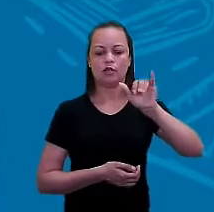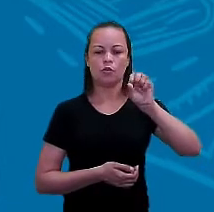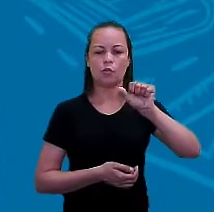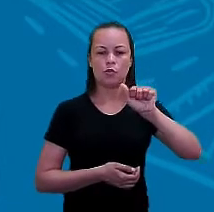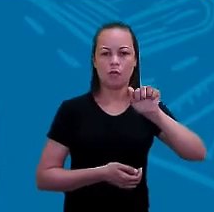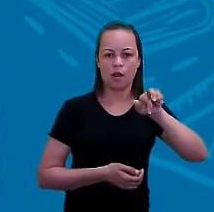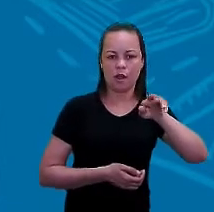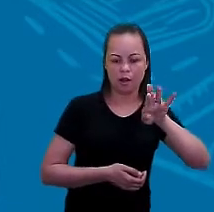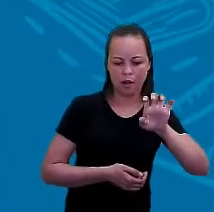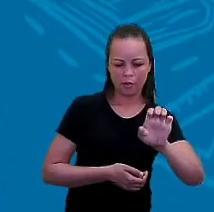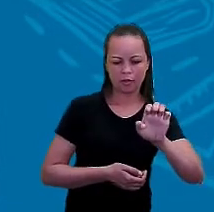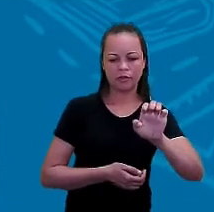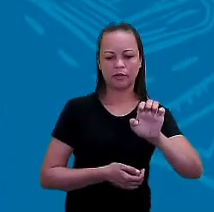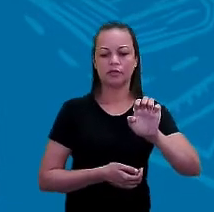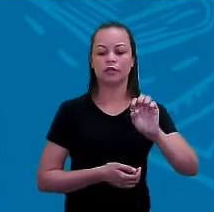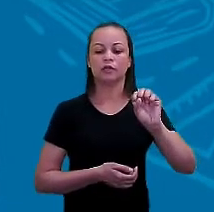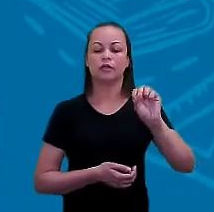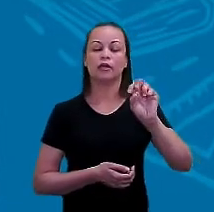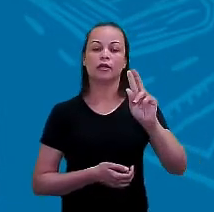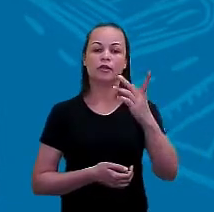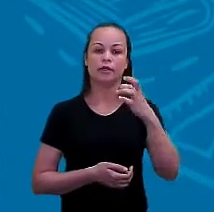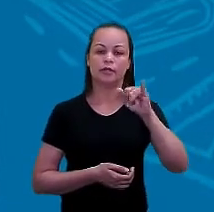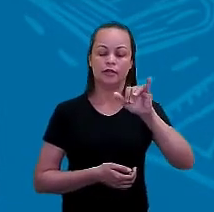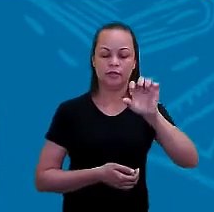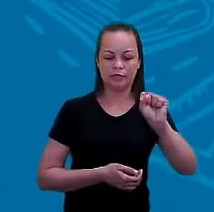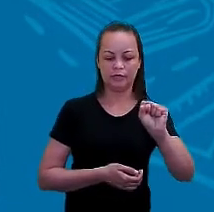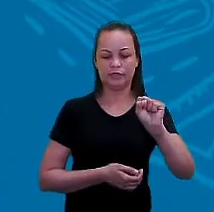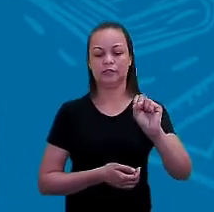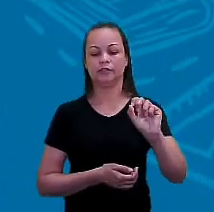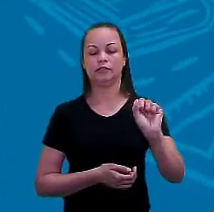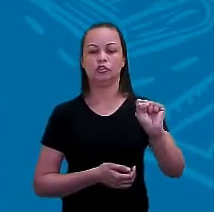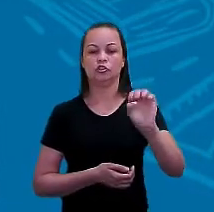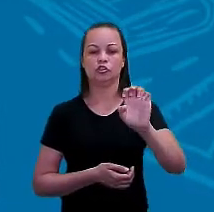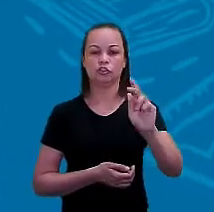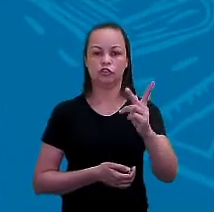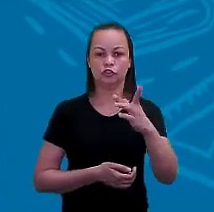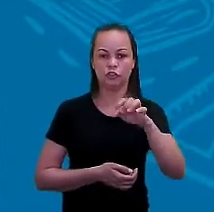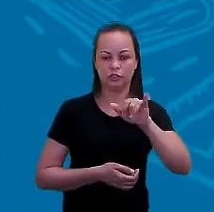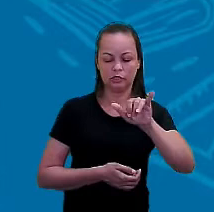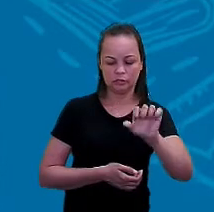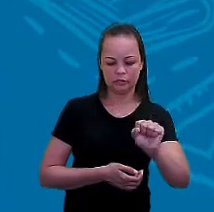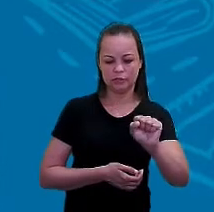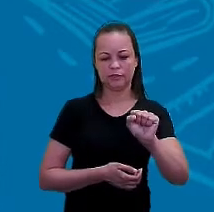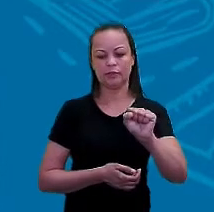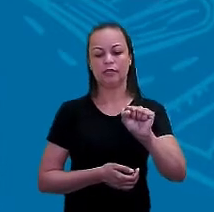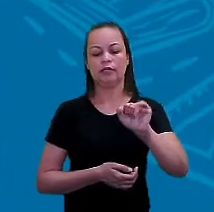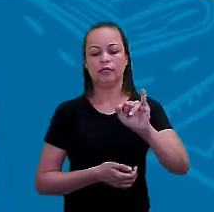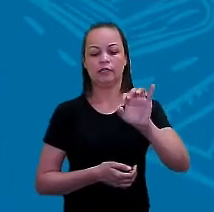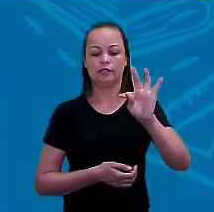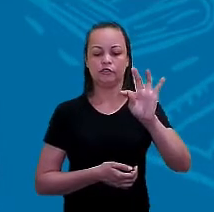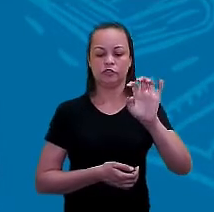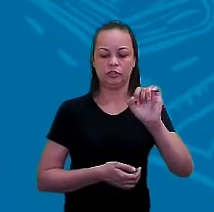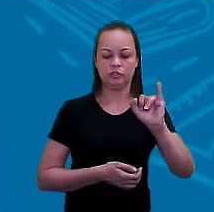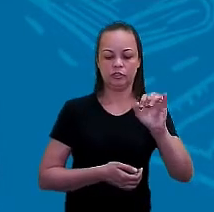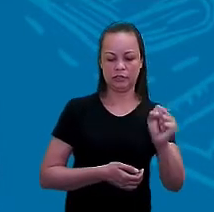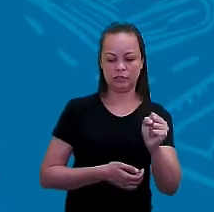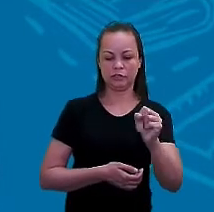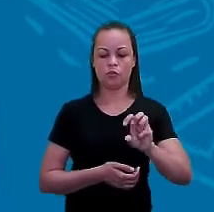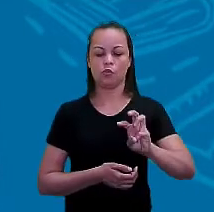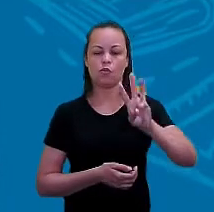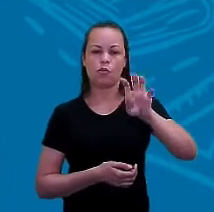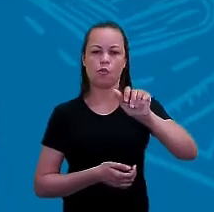she is, it is, we are, you are, they are. E aí,